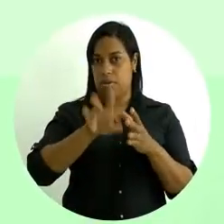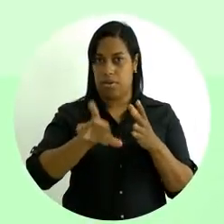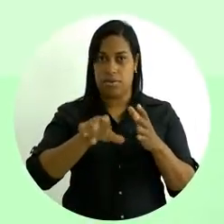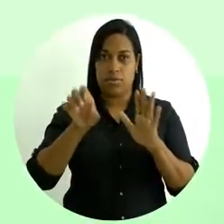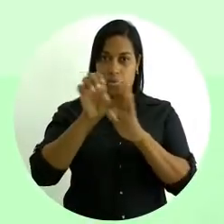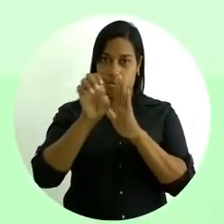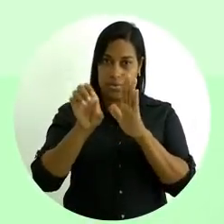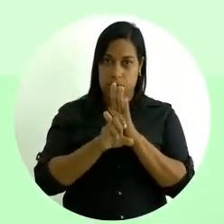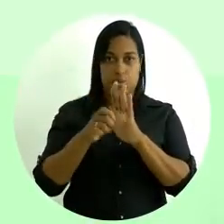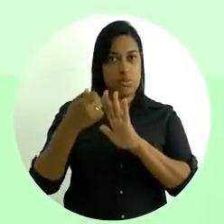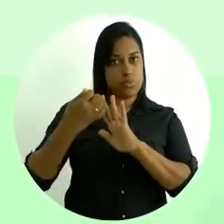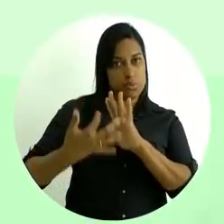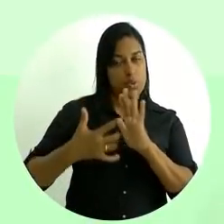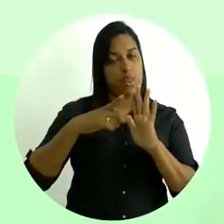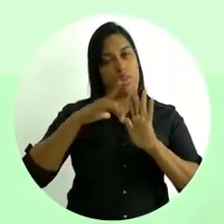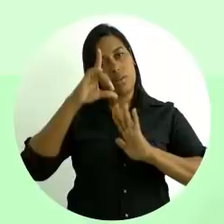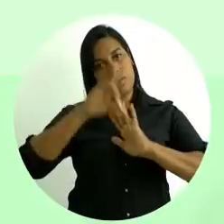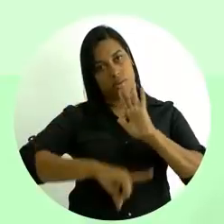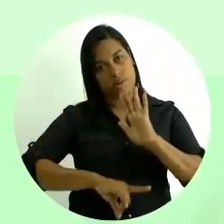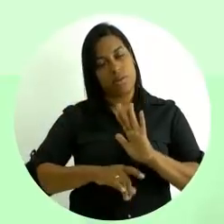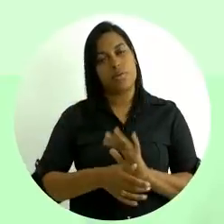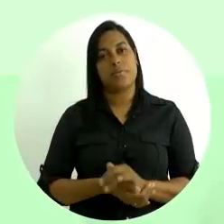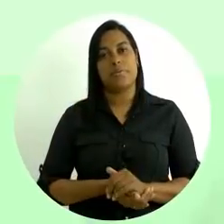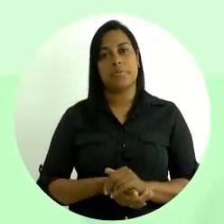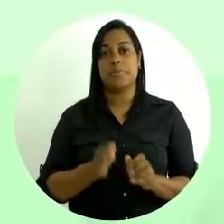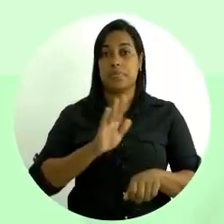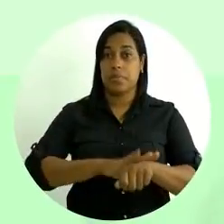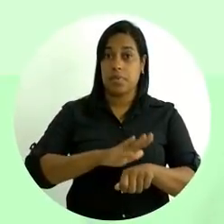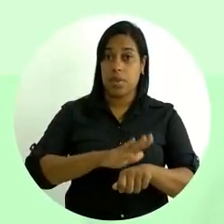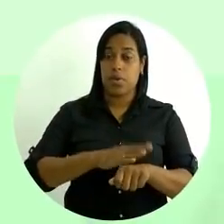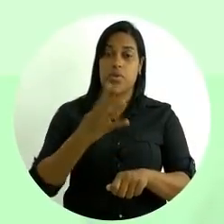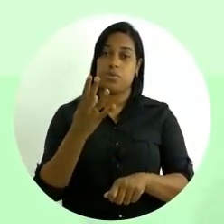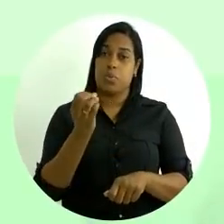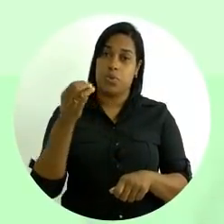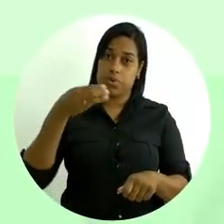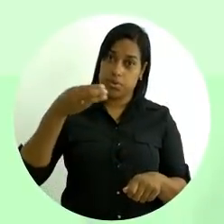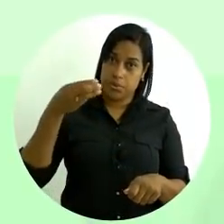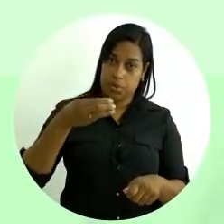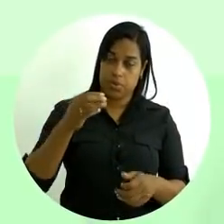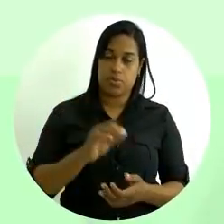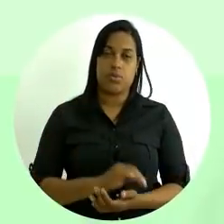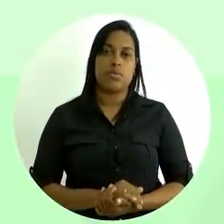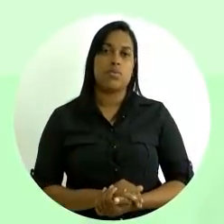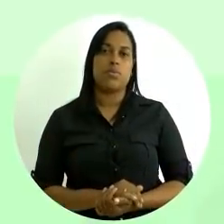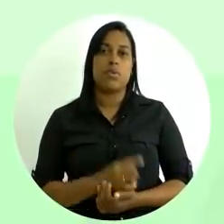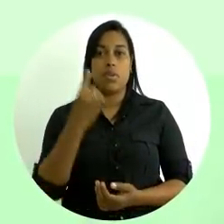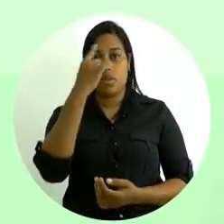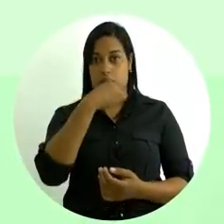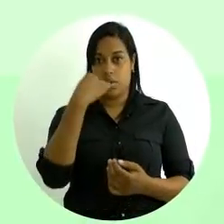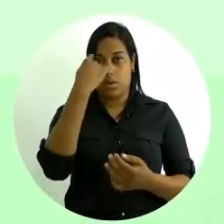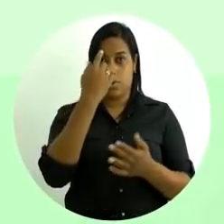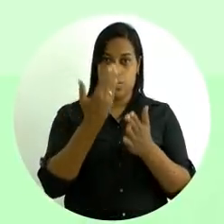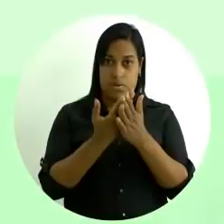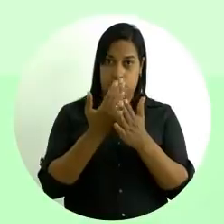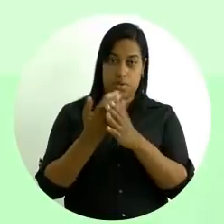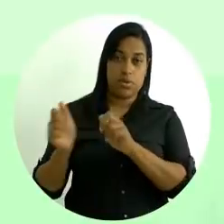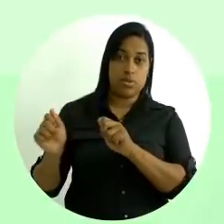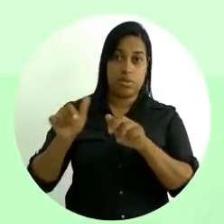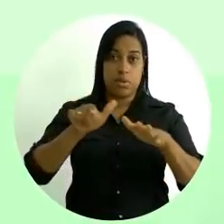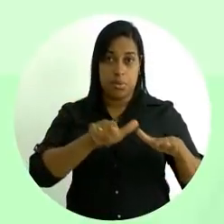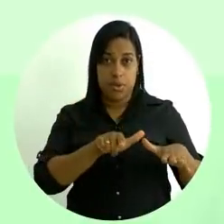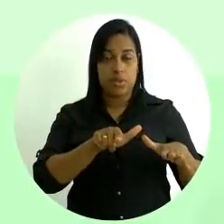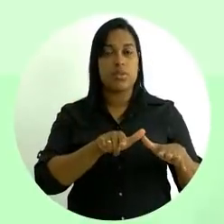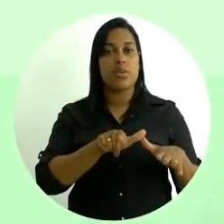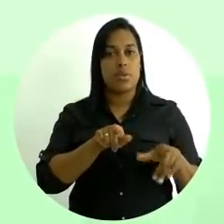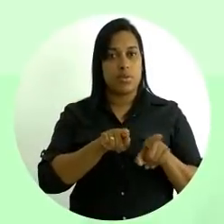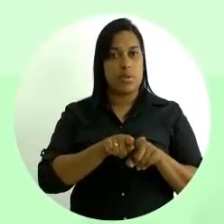que o Estatuto marca que ele tem direito, tá bom? Então, a duração máxima de 40 minutos na hora aula